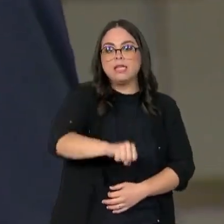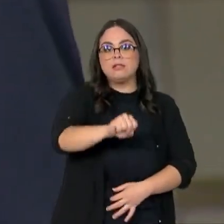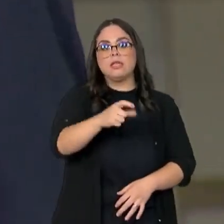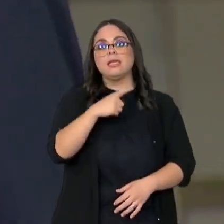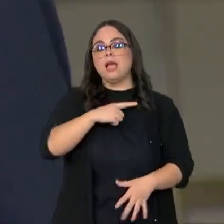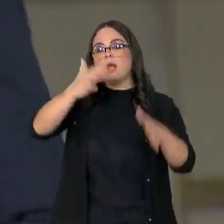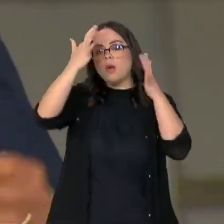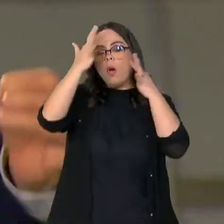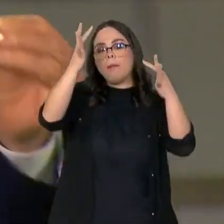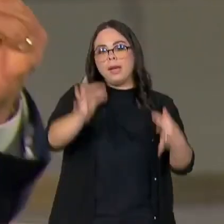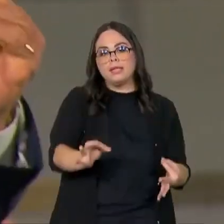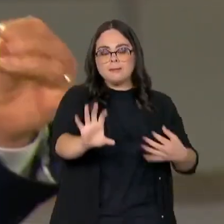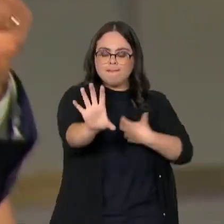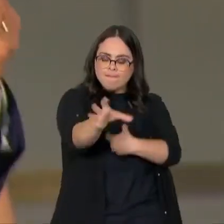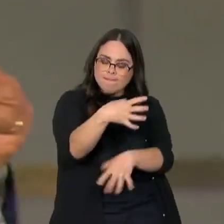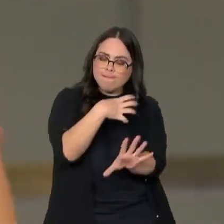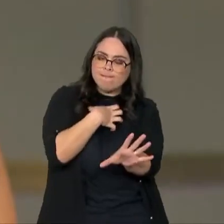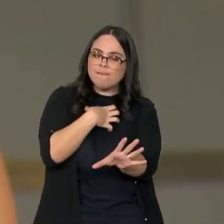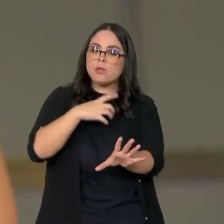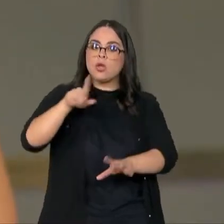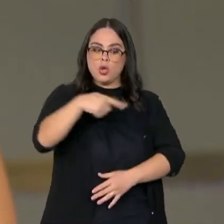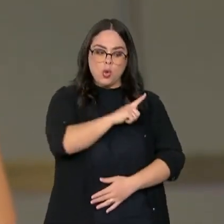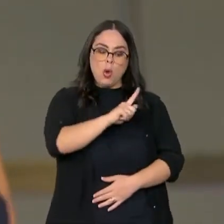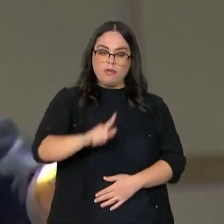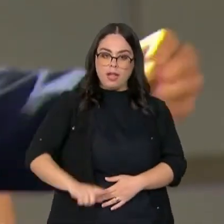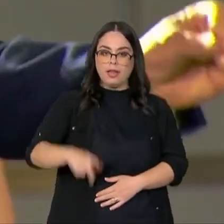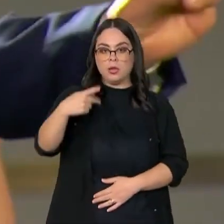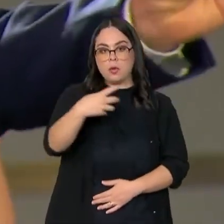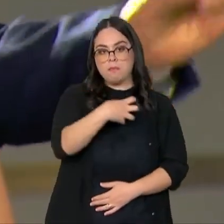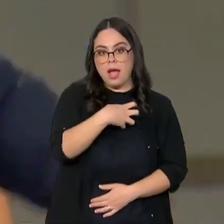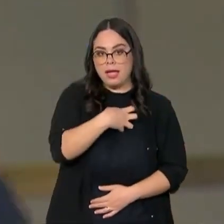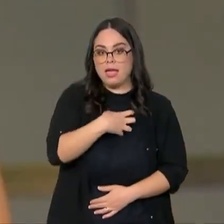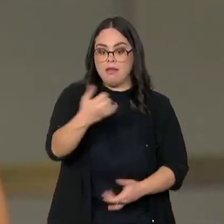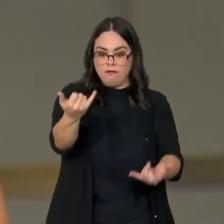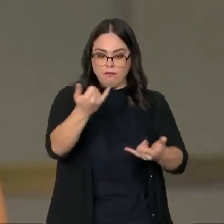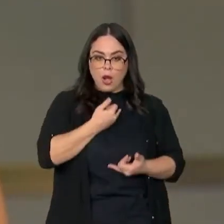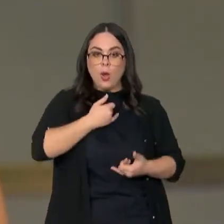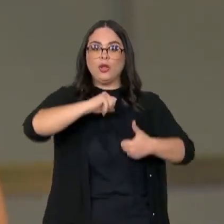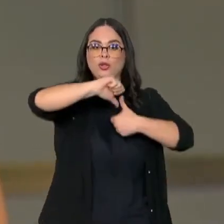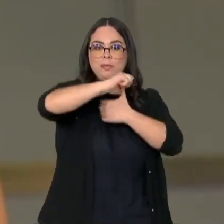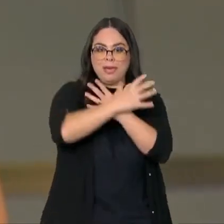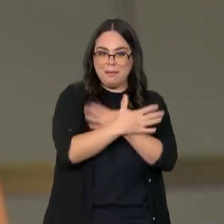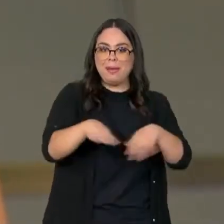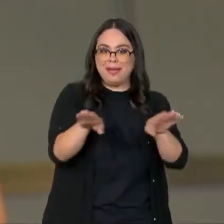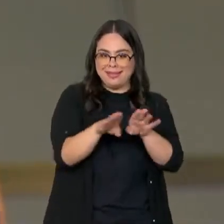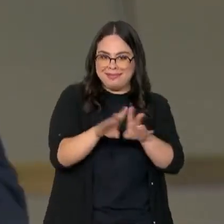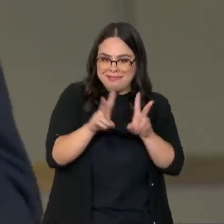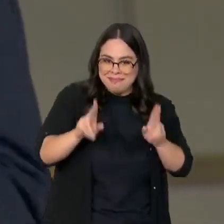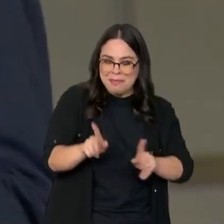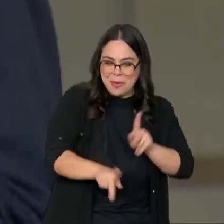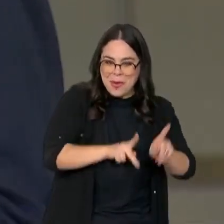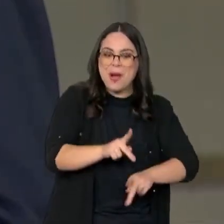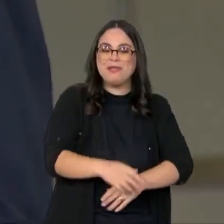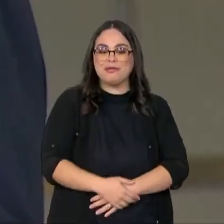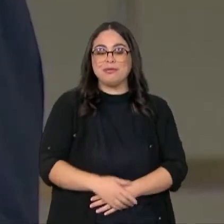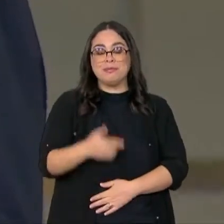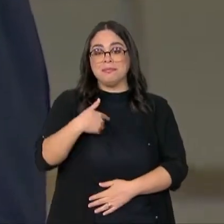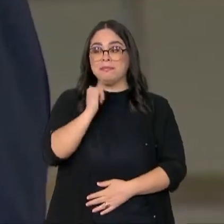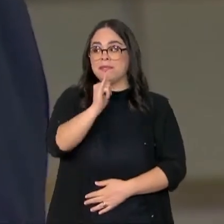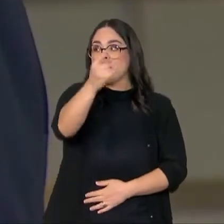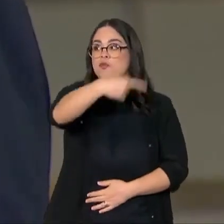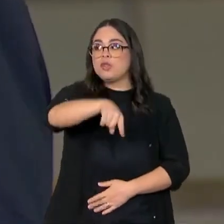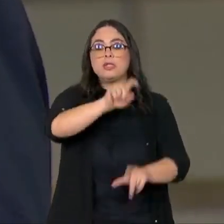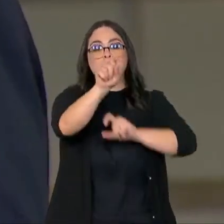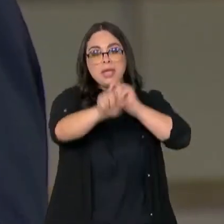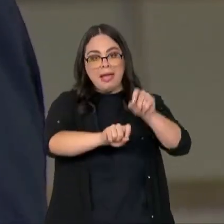ter a compreensão do nosso governador da Bahia, que me disse que é tupinambá também. Quero dizer para vocês